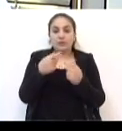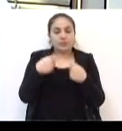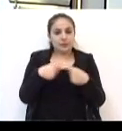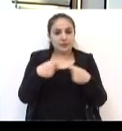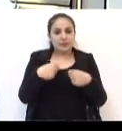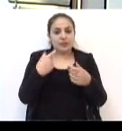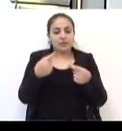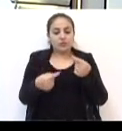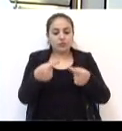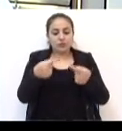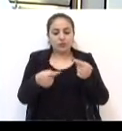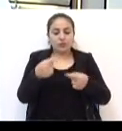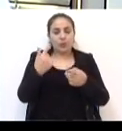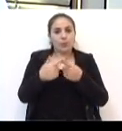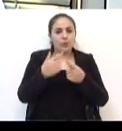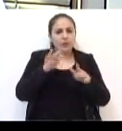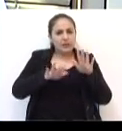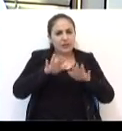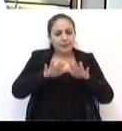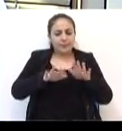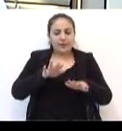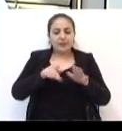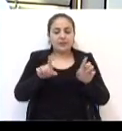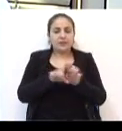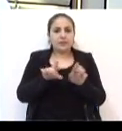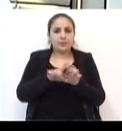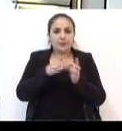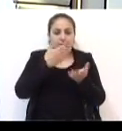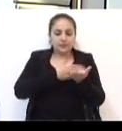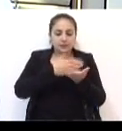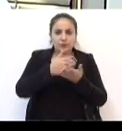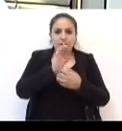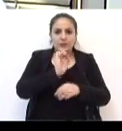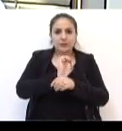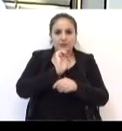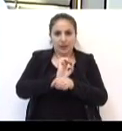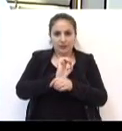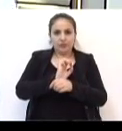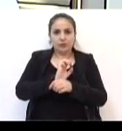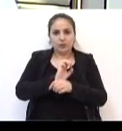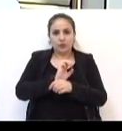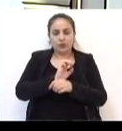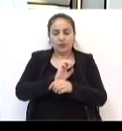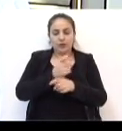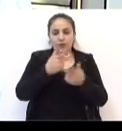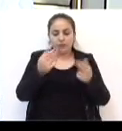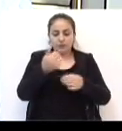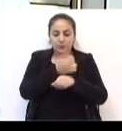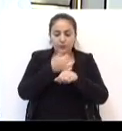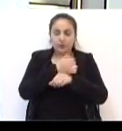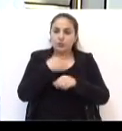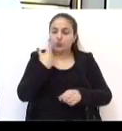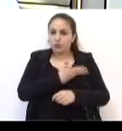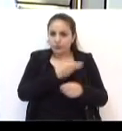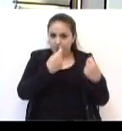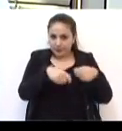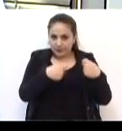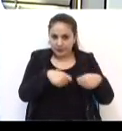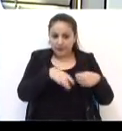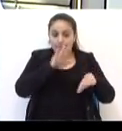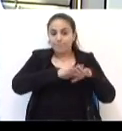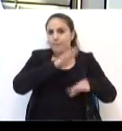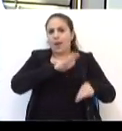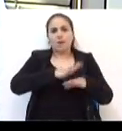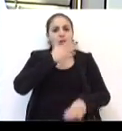bastante discutido, porque depende também da contrapartida do Estado com a cedência do profissional. Ou seja, nós vamos precisar de